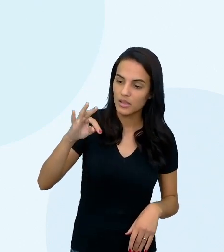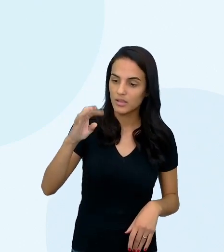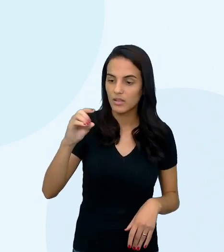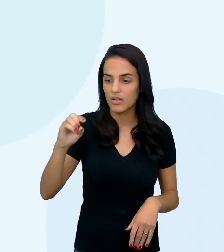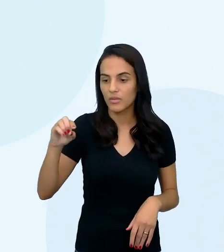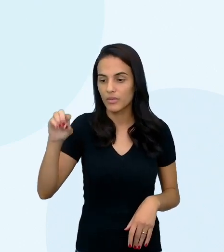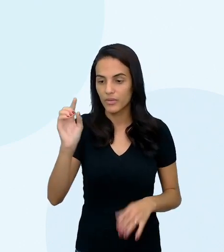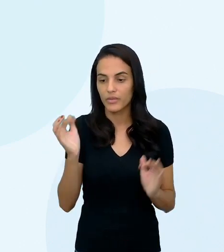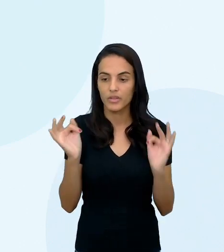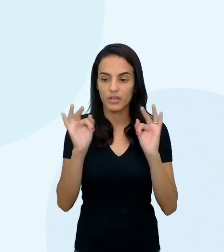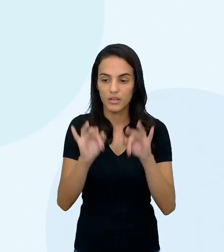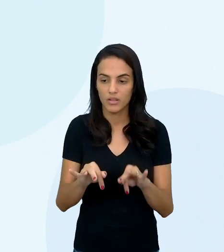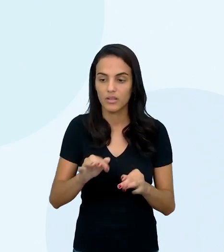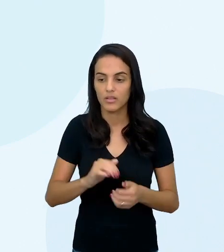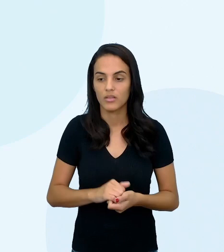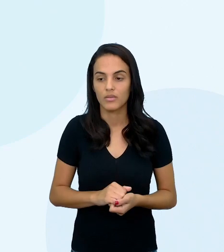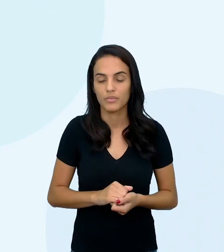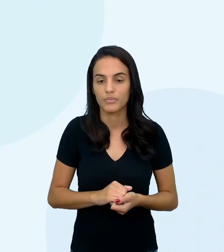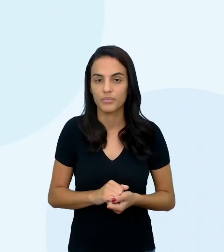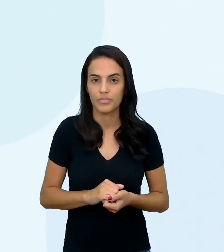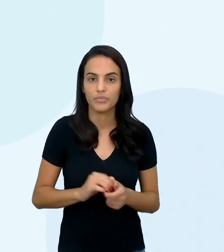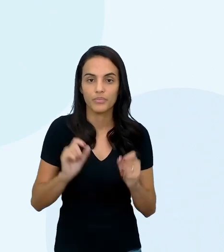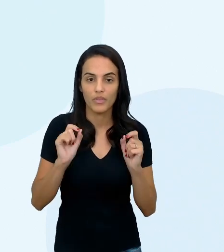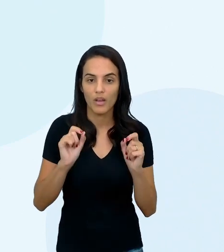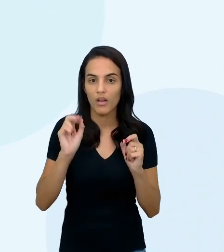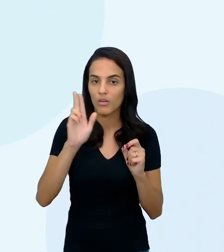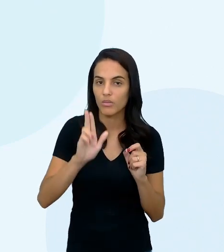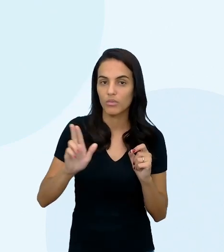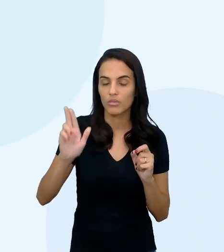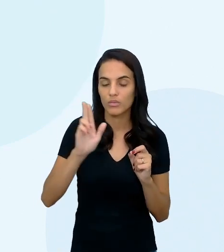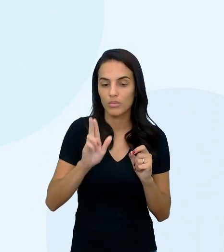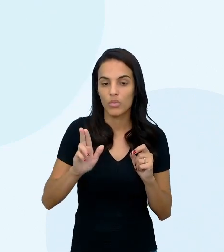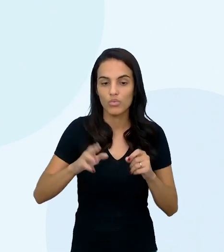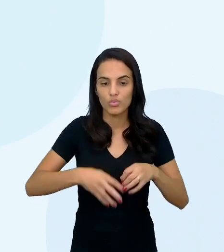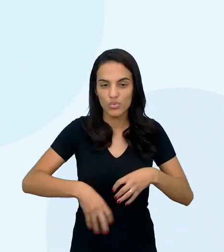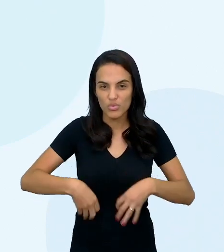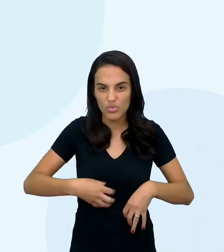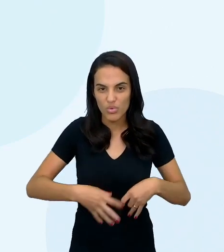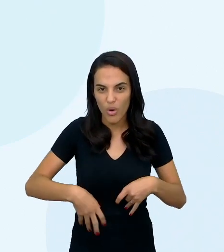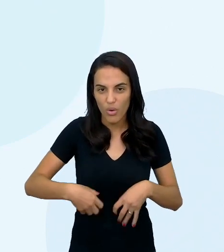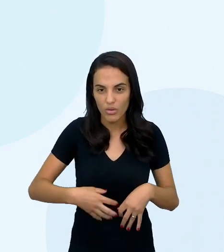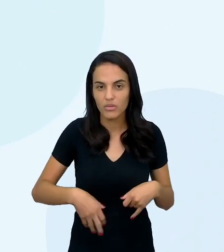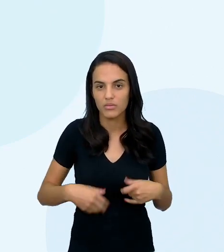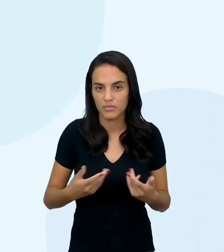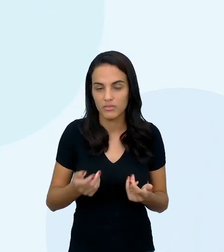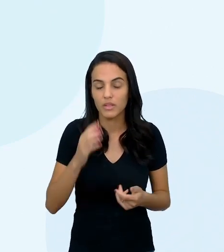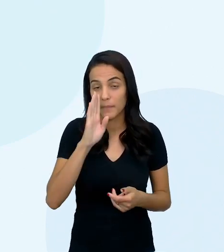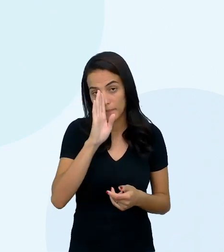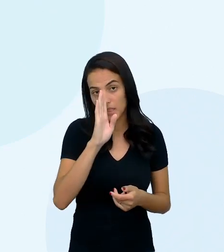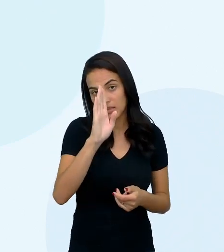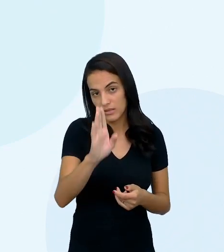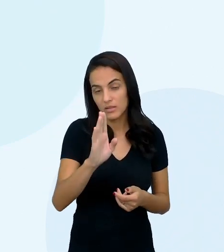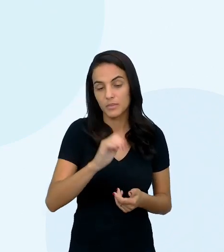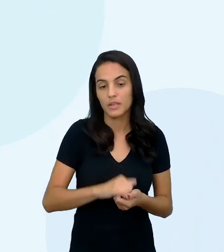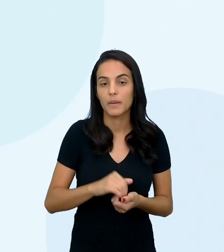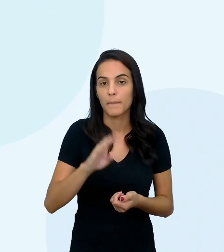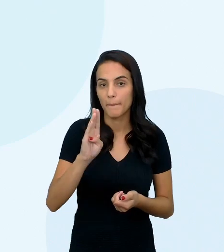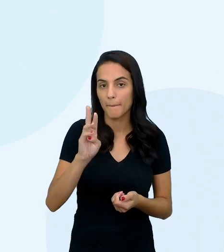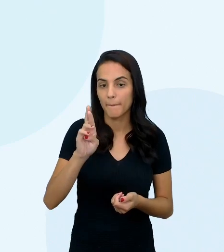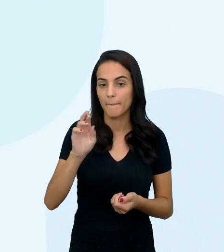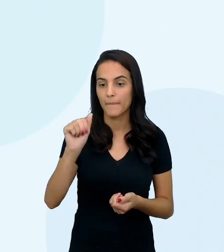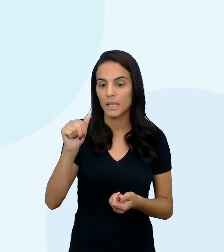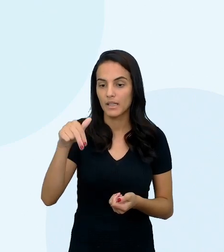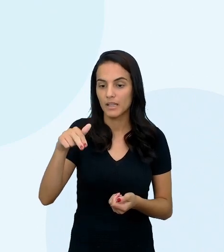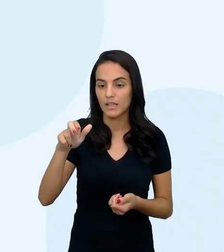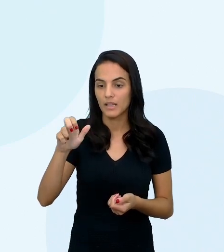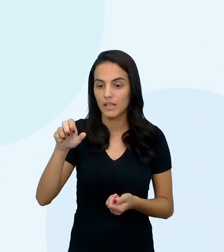alimentos e justamente a gente vai ter ali, olha, os órgãos anexos, principalmente pâncreas e